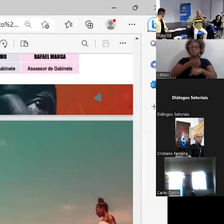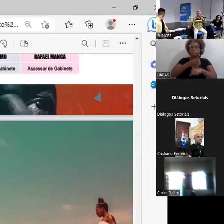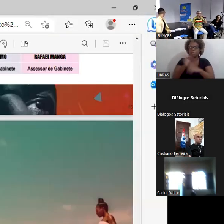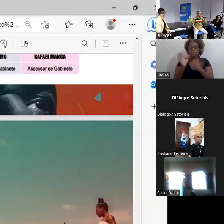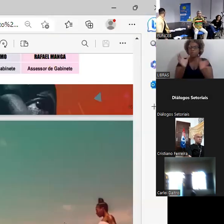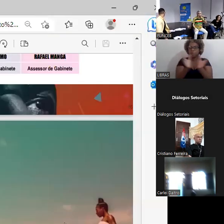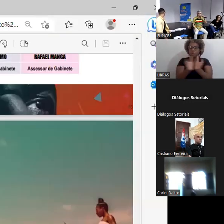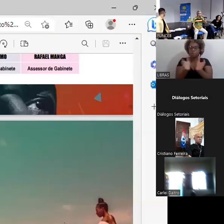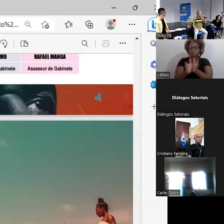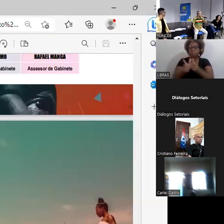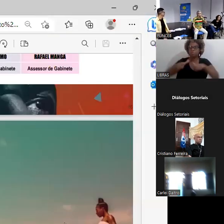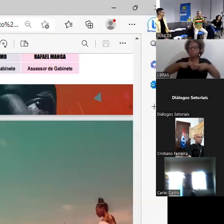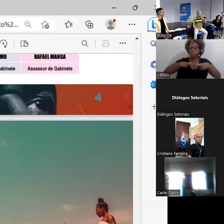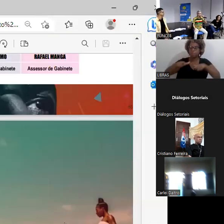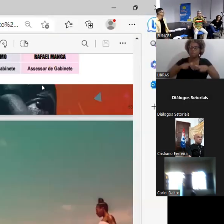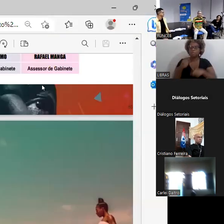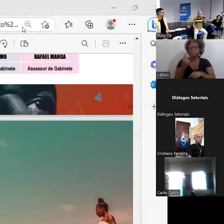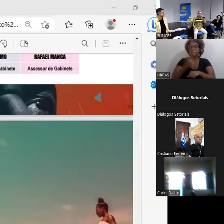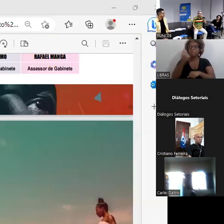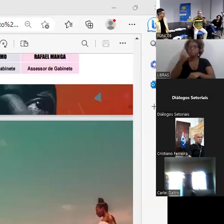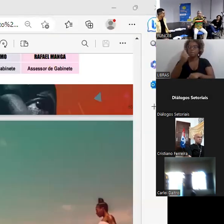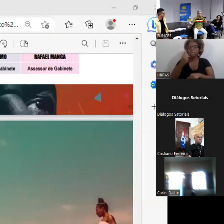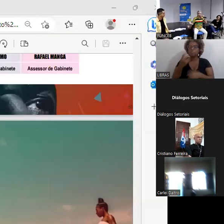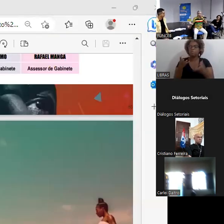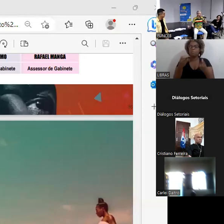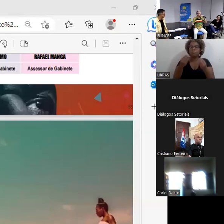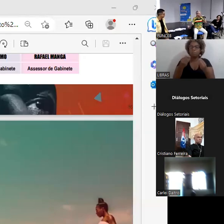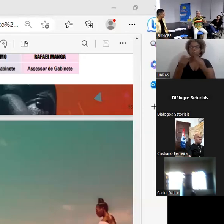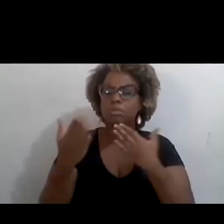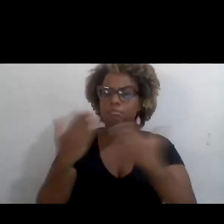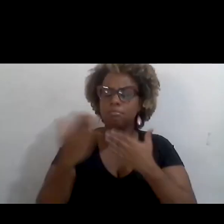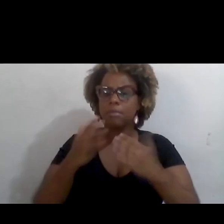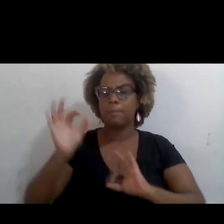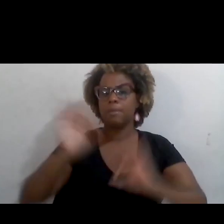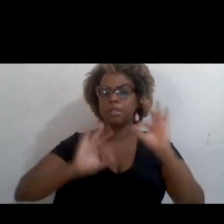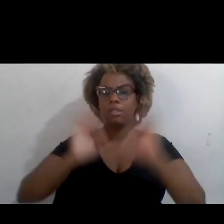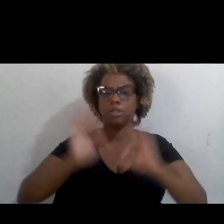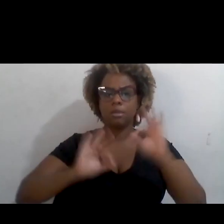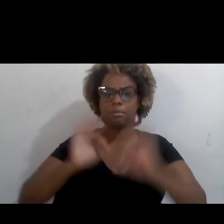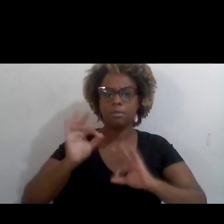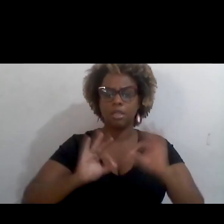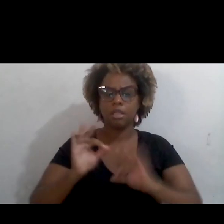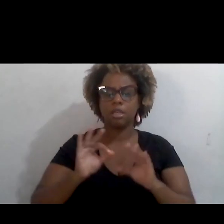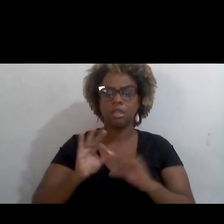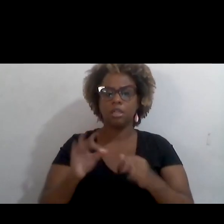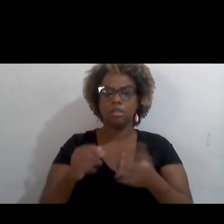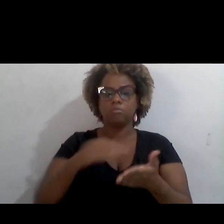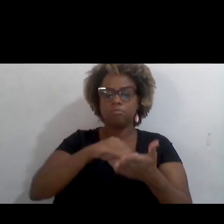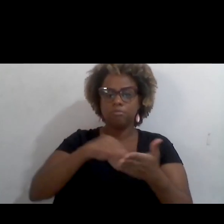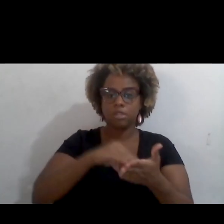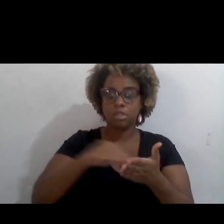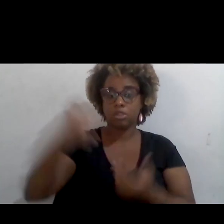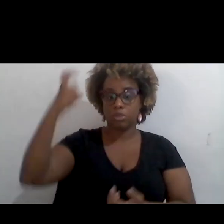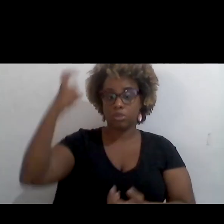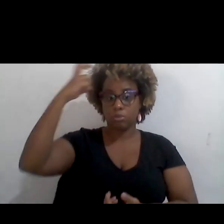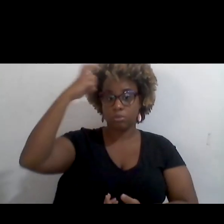todo, mas como eu falei, esse é o primeiro de muitos diálogos. Esse planejamento foi validado já pelo Conselho Estadual de Cultura, que é o nosso órgão